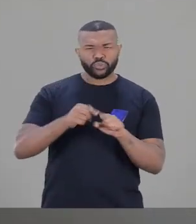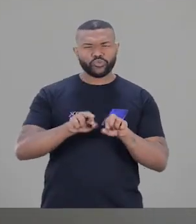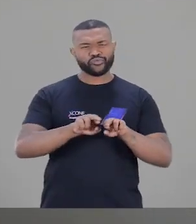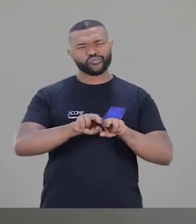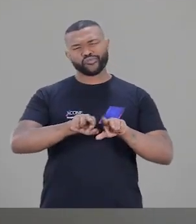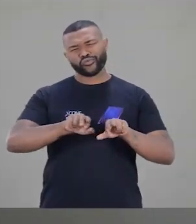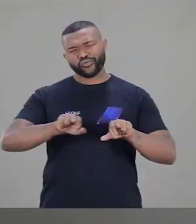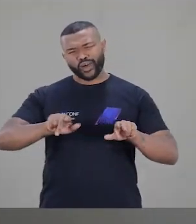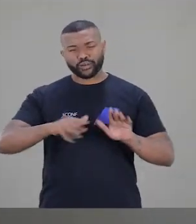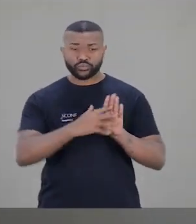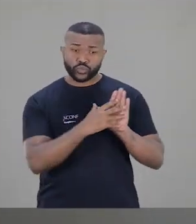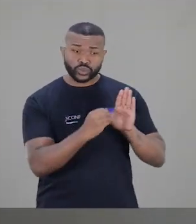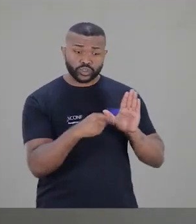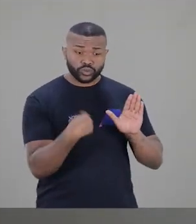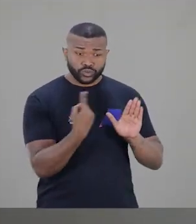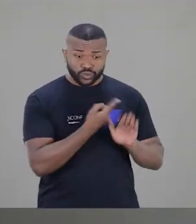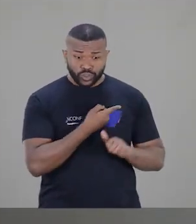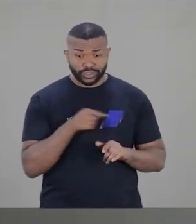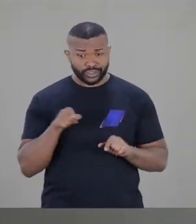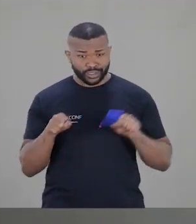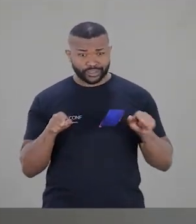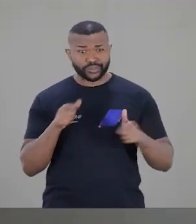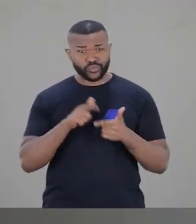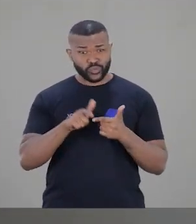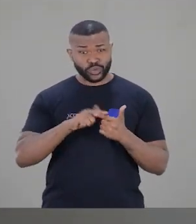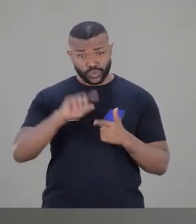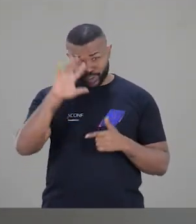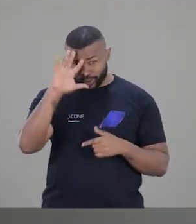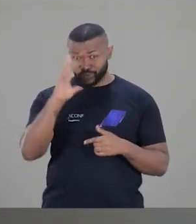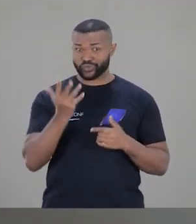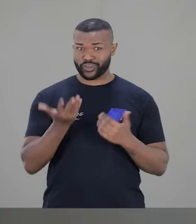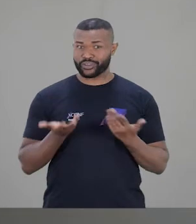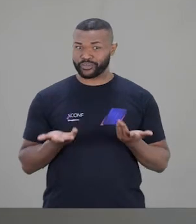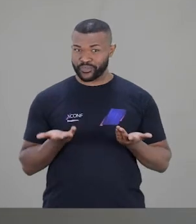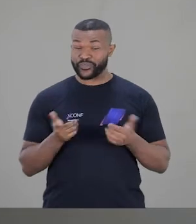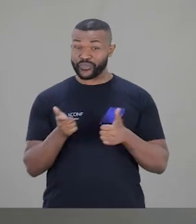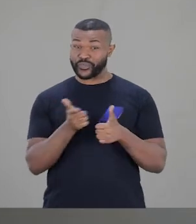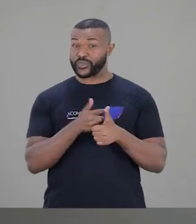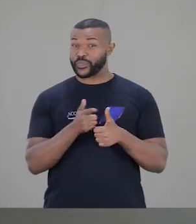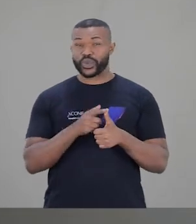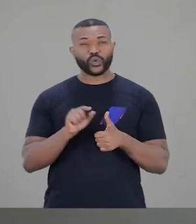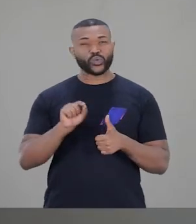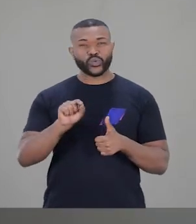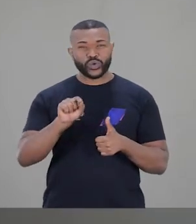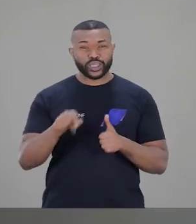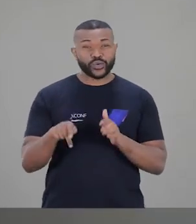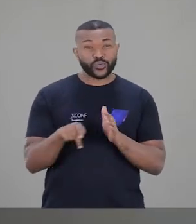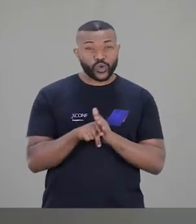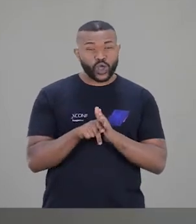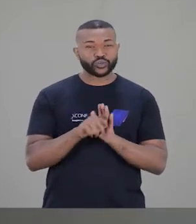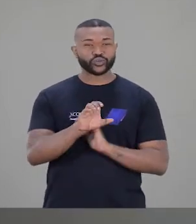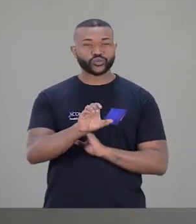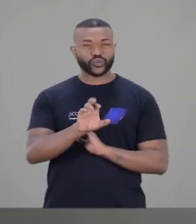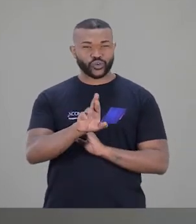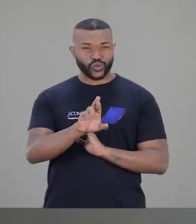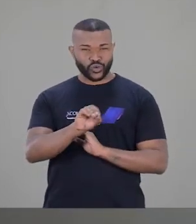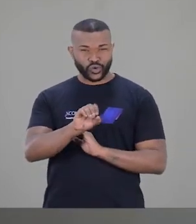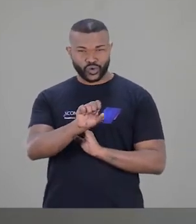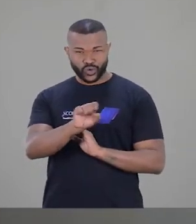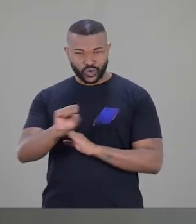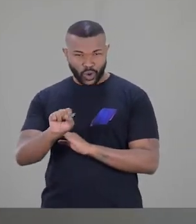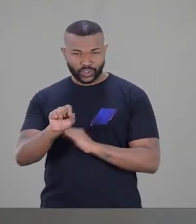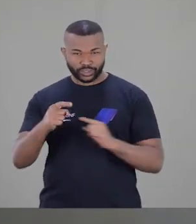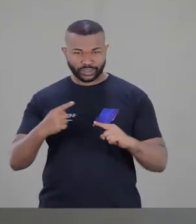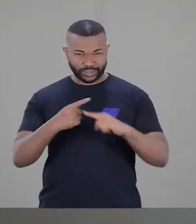de módulos para tentar resolver esse problema. Então, o primeiro deles é o módulo Cross, que é um módulo